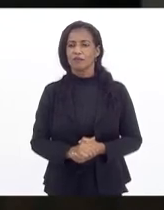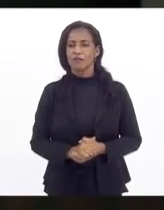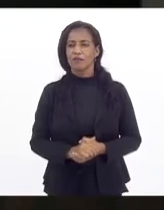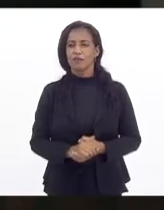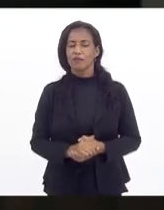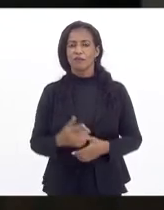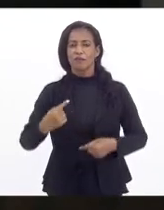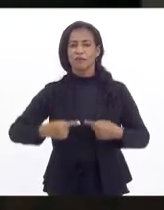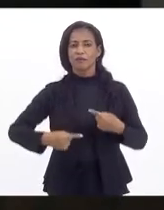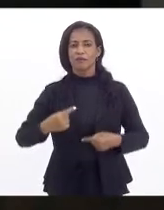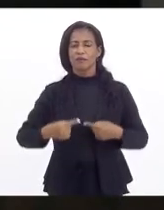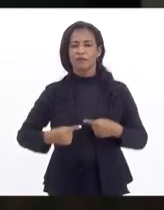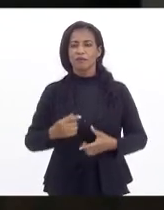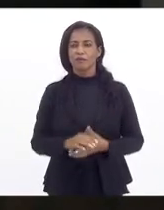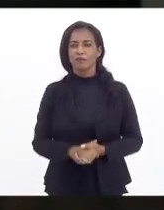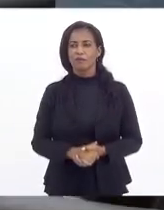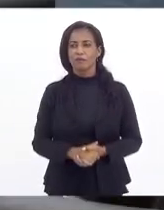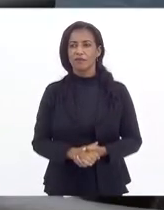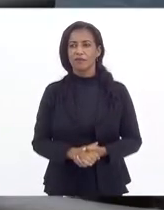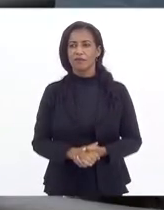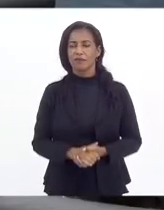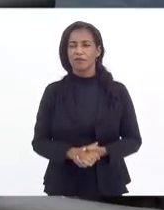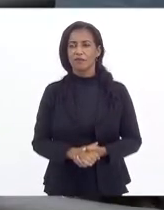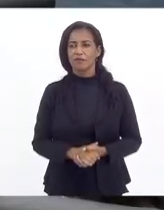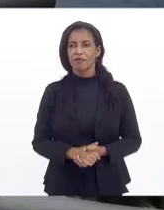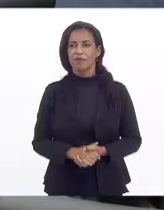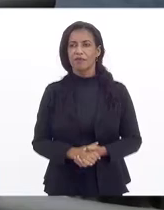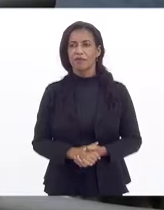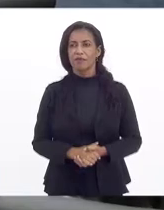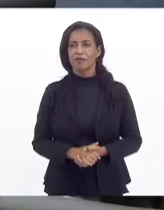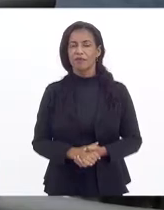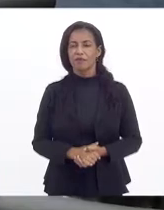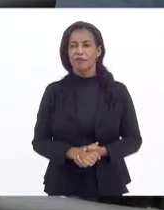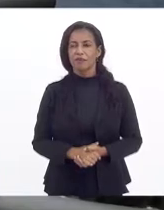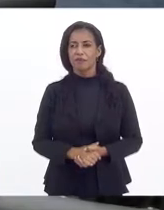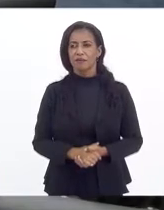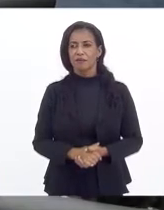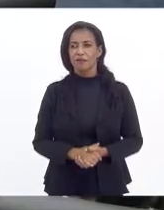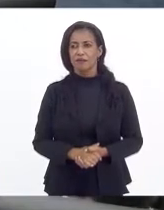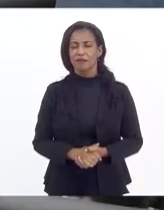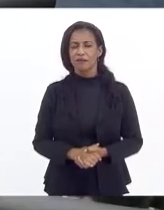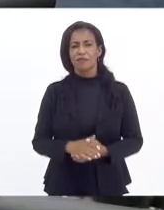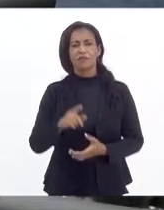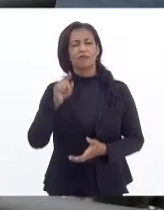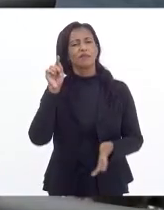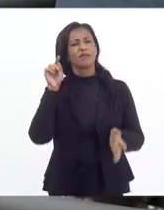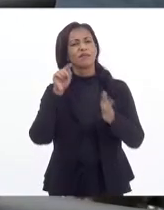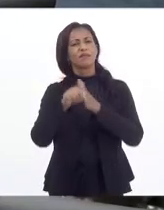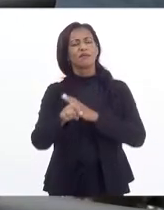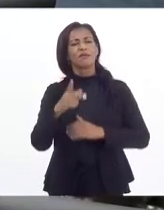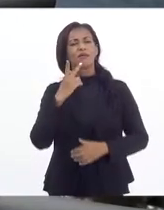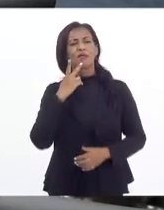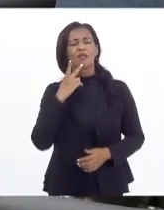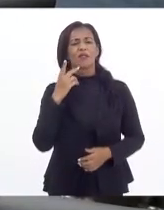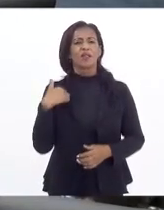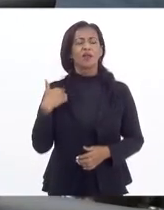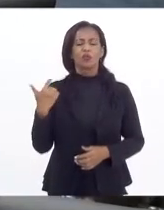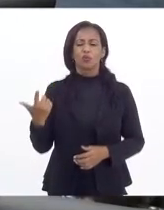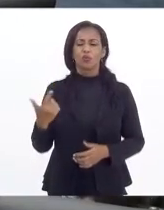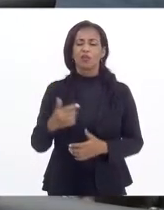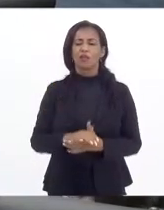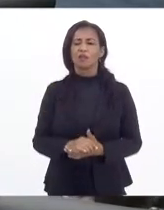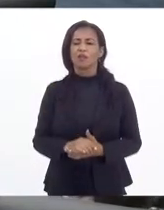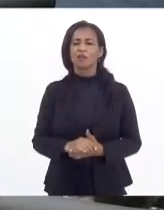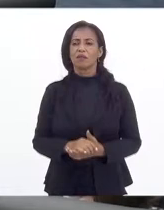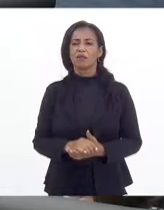Em discussão, continua a discussão. Presidente. Deputado Eliomar. Não, sabe o que é? Porque eu estou aqui numa briga com